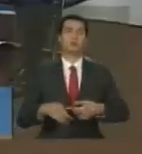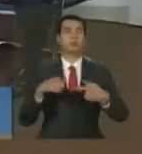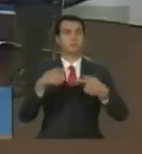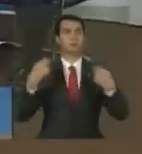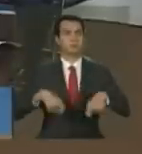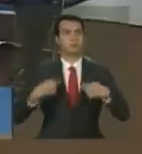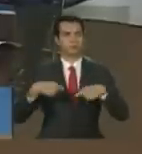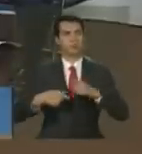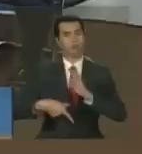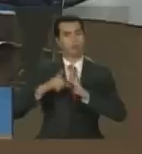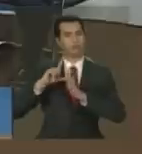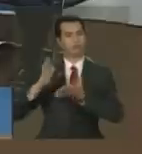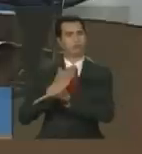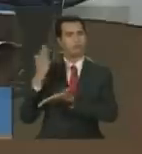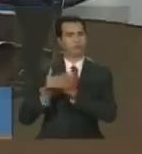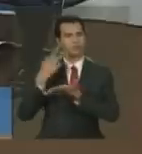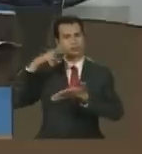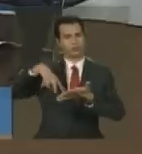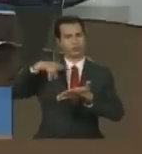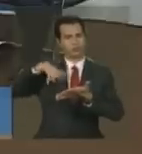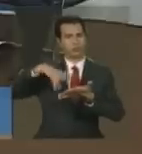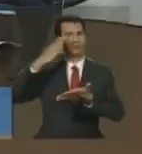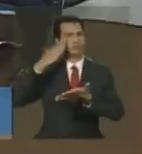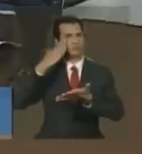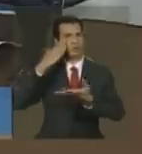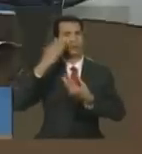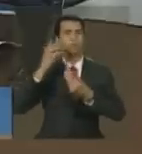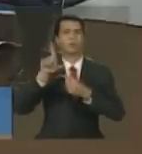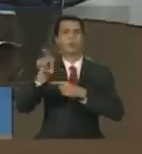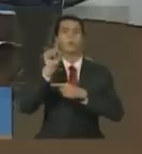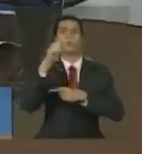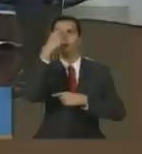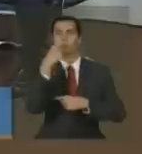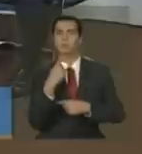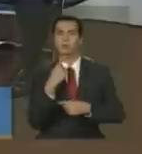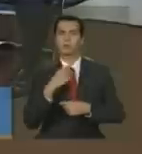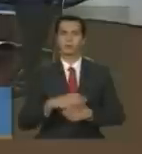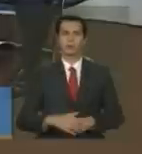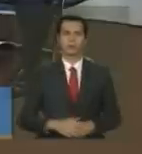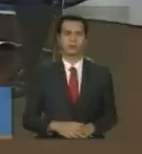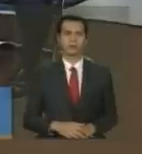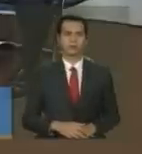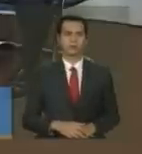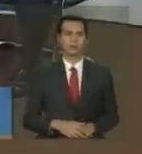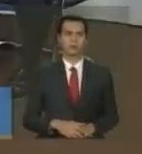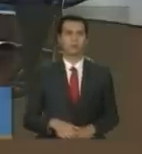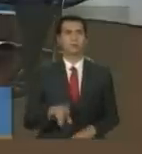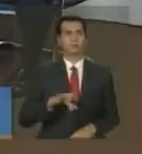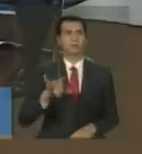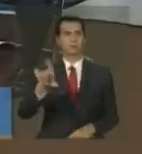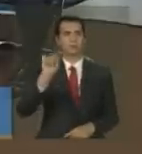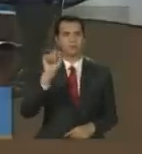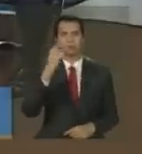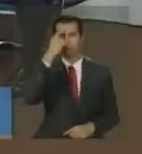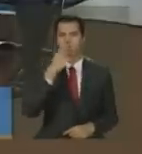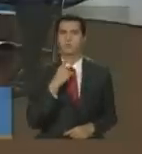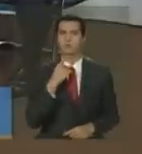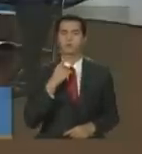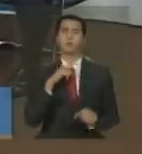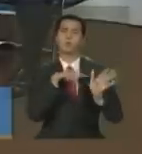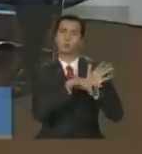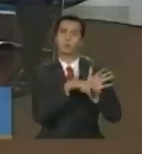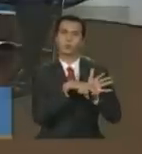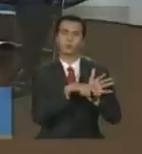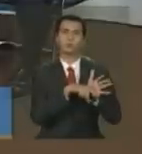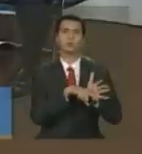posse esse catálogo, senão ele não vai saber que perfil é delegar. Ele vai delegar um perfil de consulta, por exemplo, vai clicar na setinha,